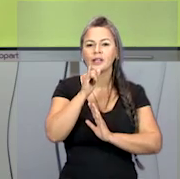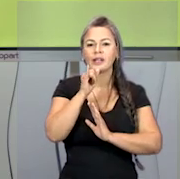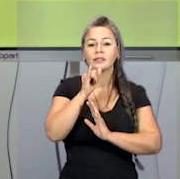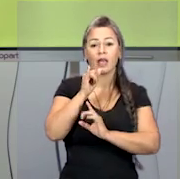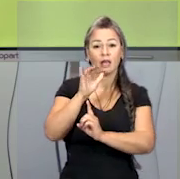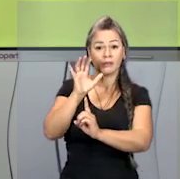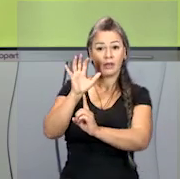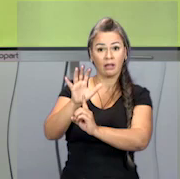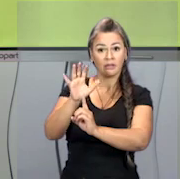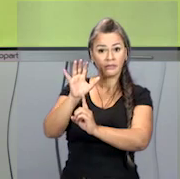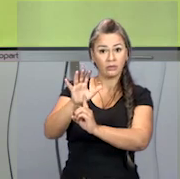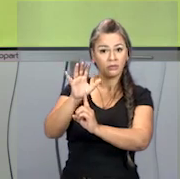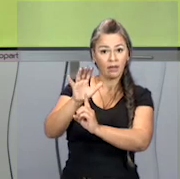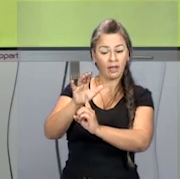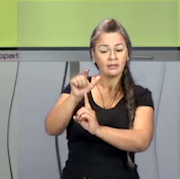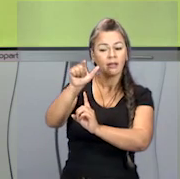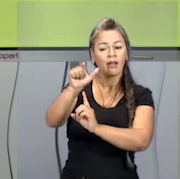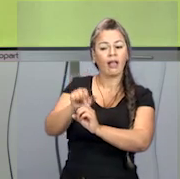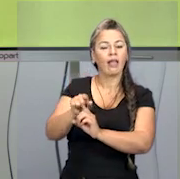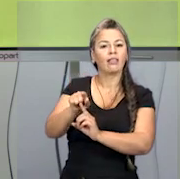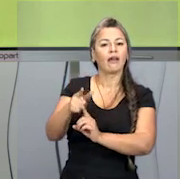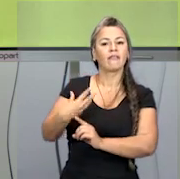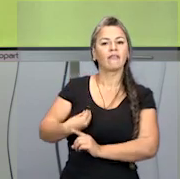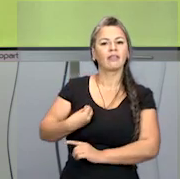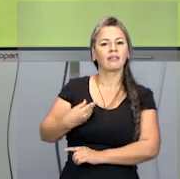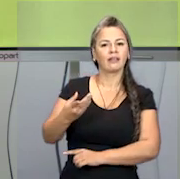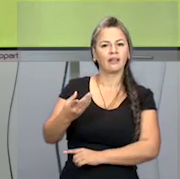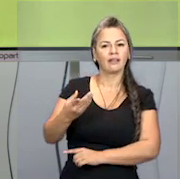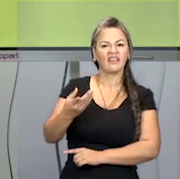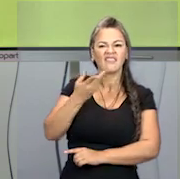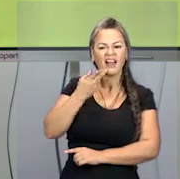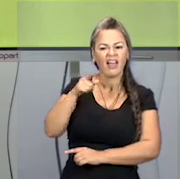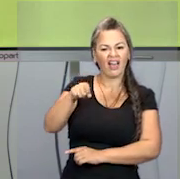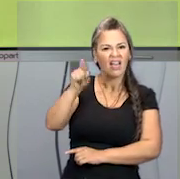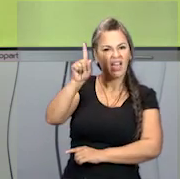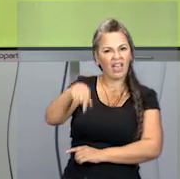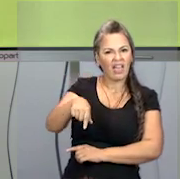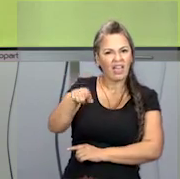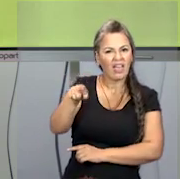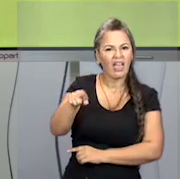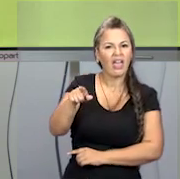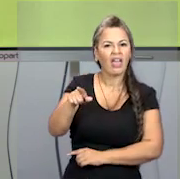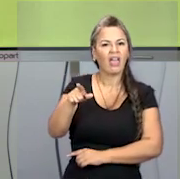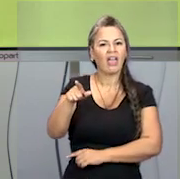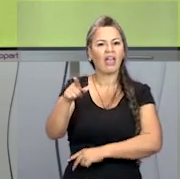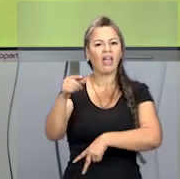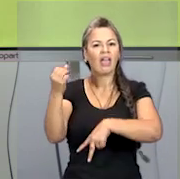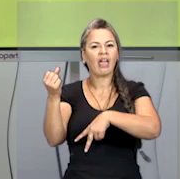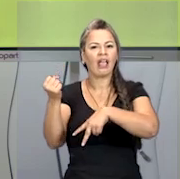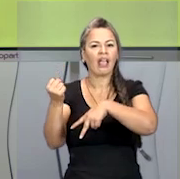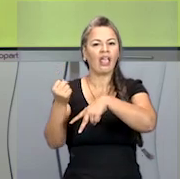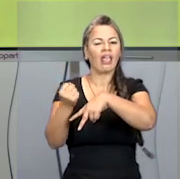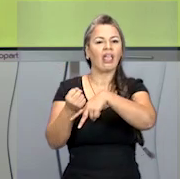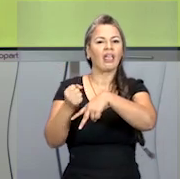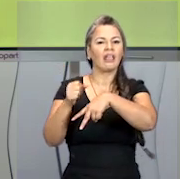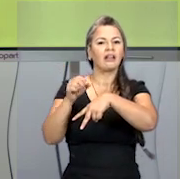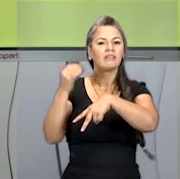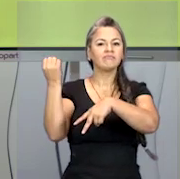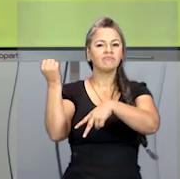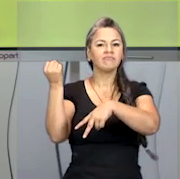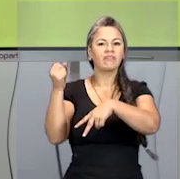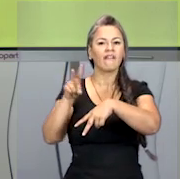vida do indivíduo, então não quero dizer apenas que o criminoso é vítima da sociedade, mas também não